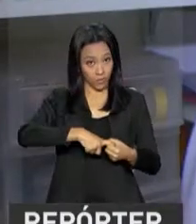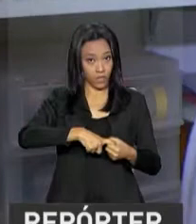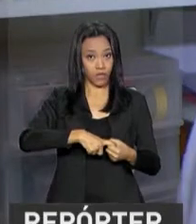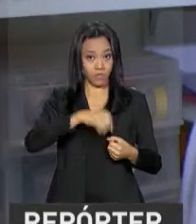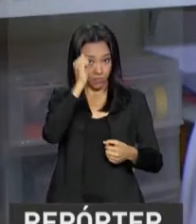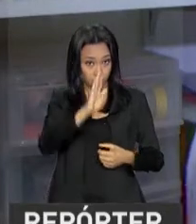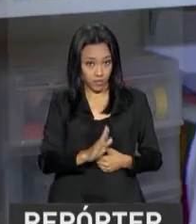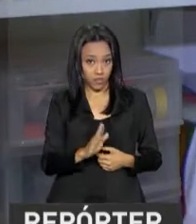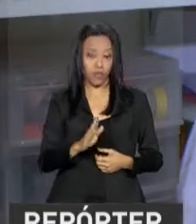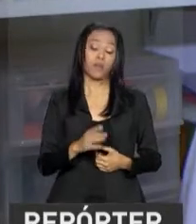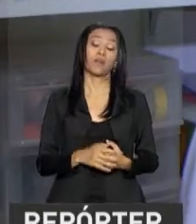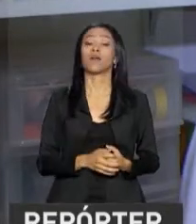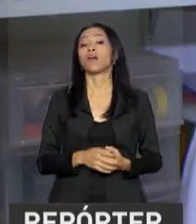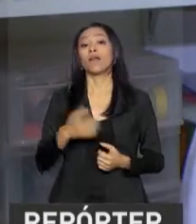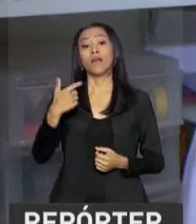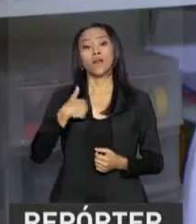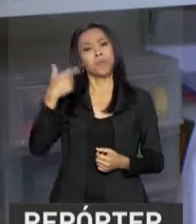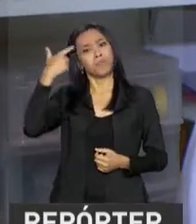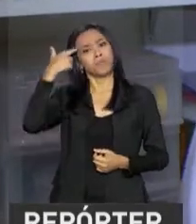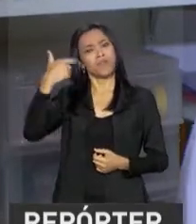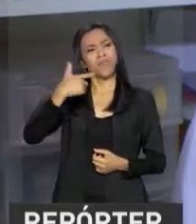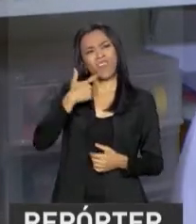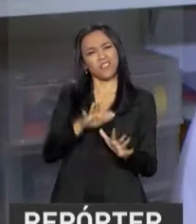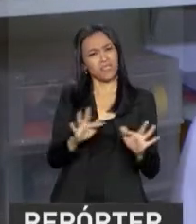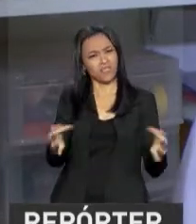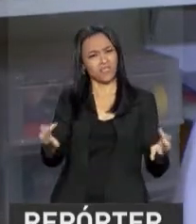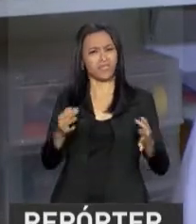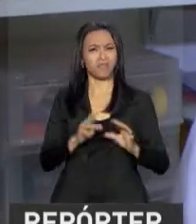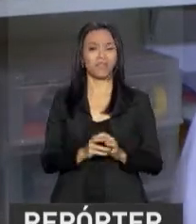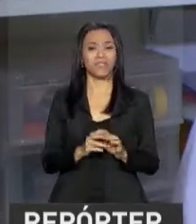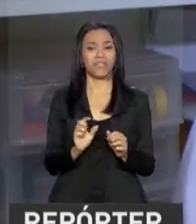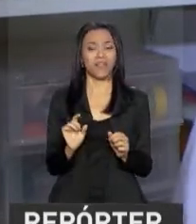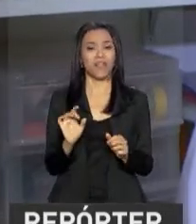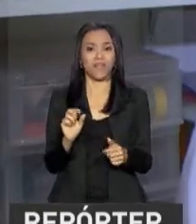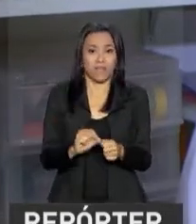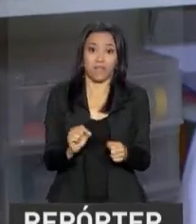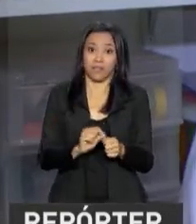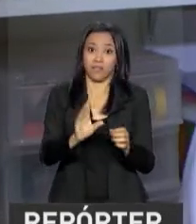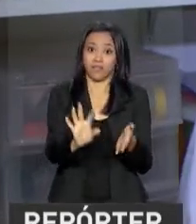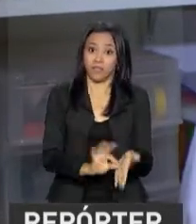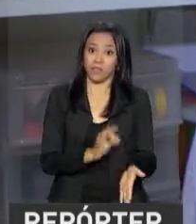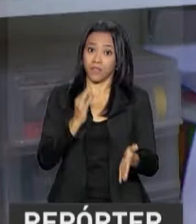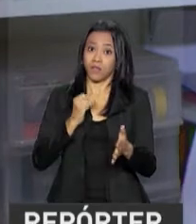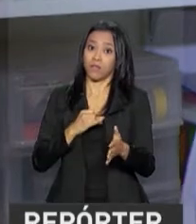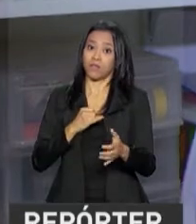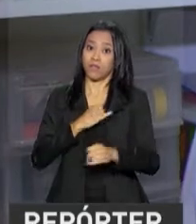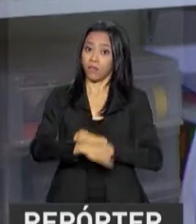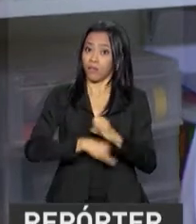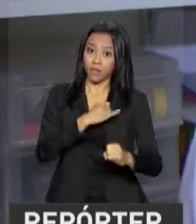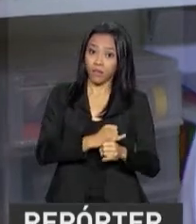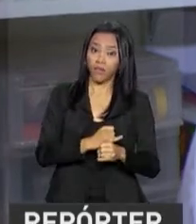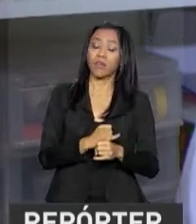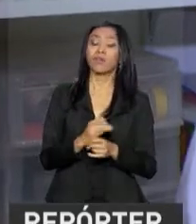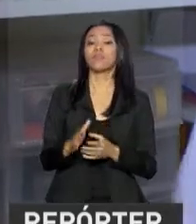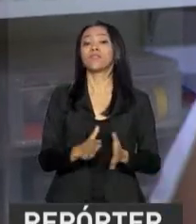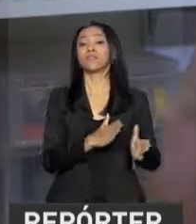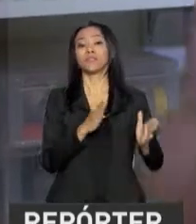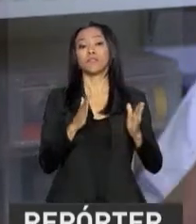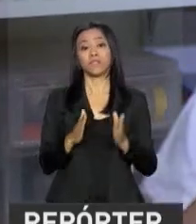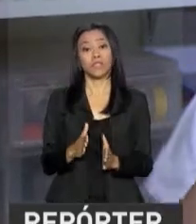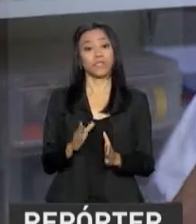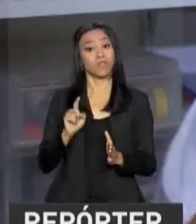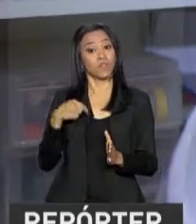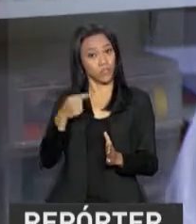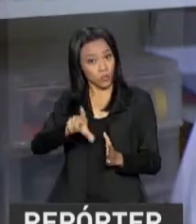eu percebi que seja uma alternativa muito simples você tinha que fazer a inscrição no site e ele já você